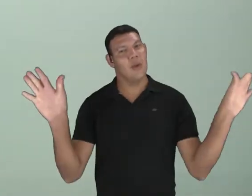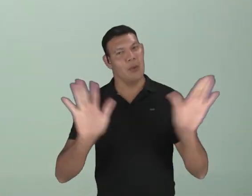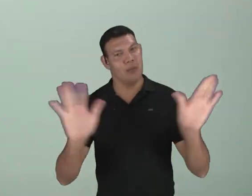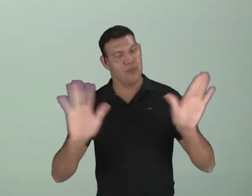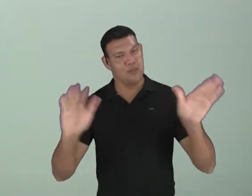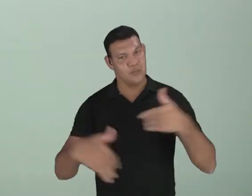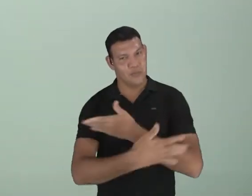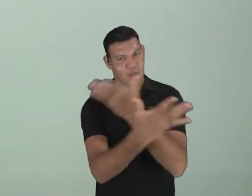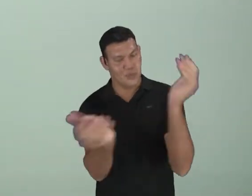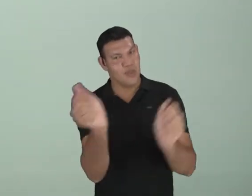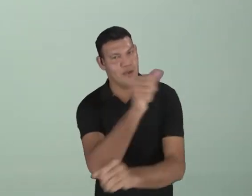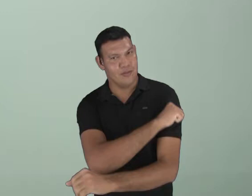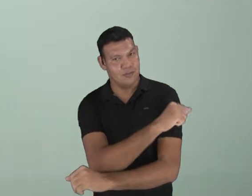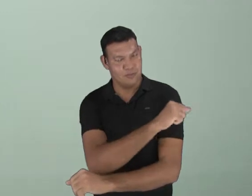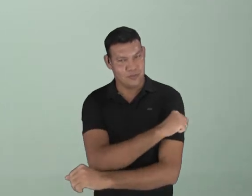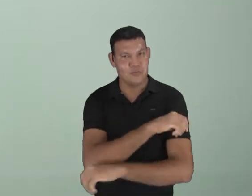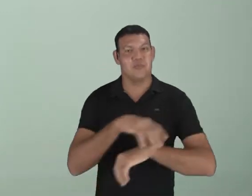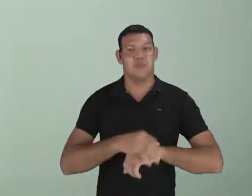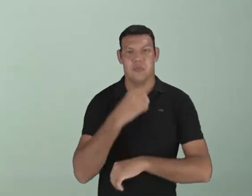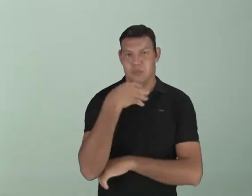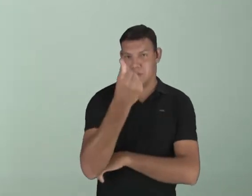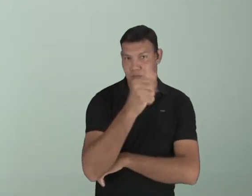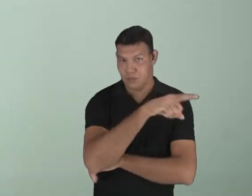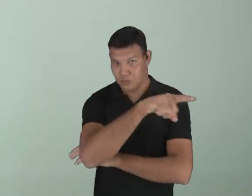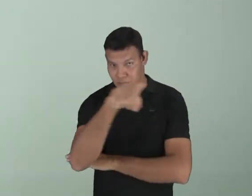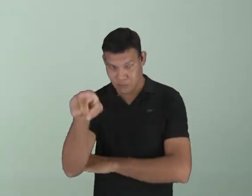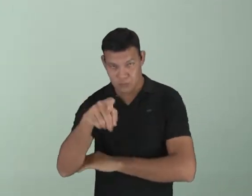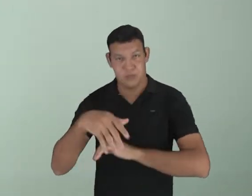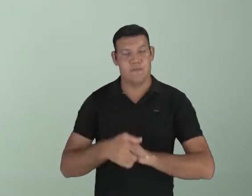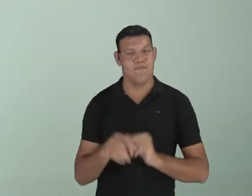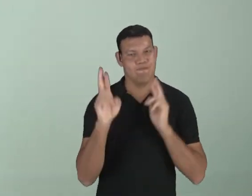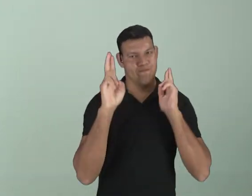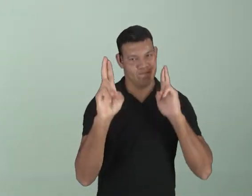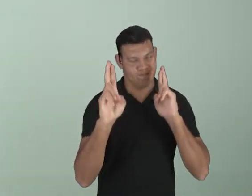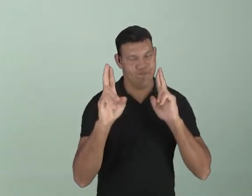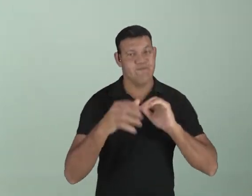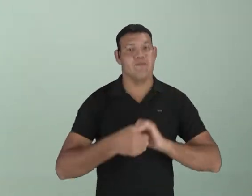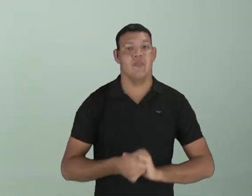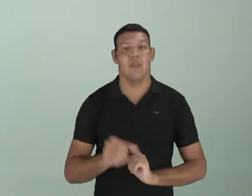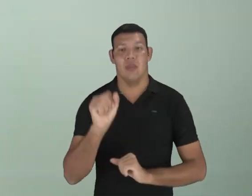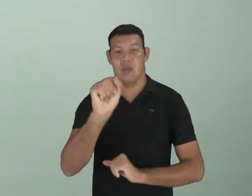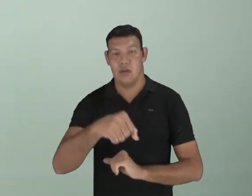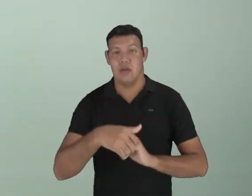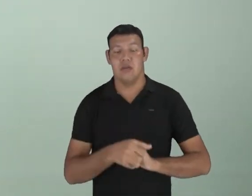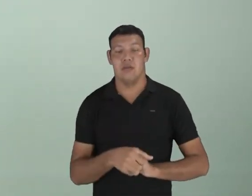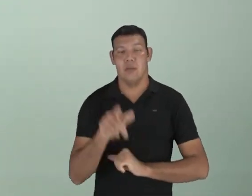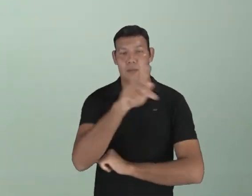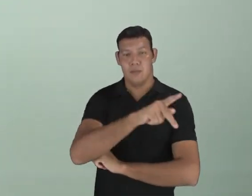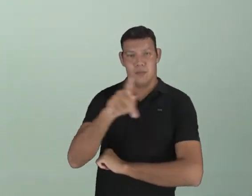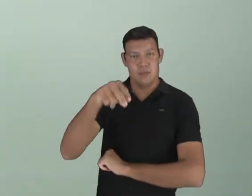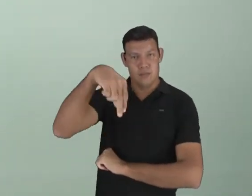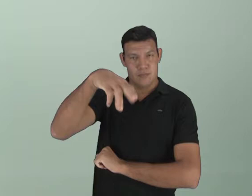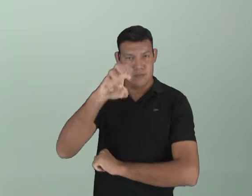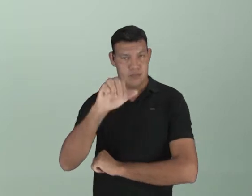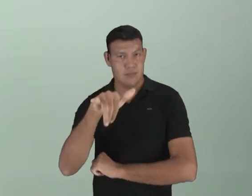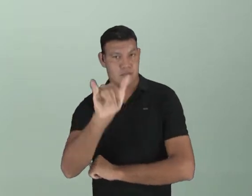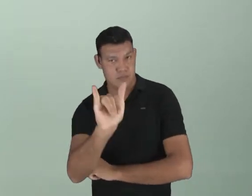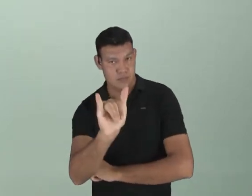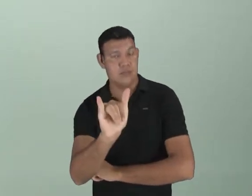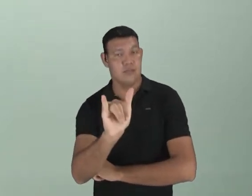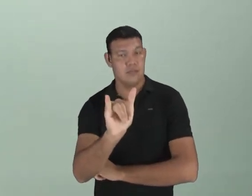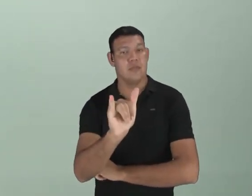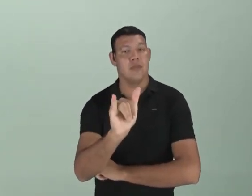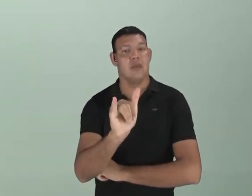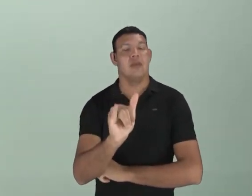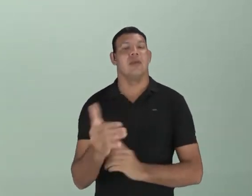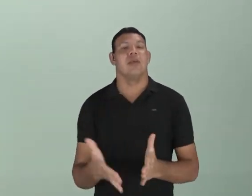Olá a todos os alunos e alunas, tudo bem com vocês? Eu espero que sim. Eu sou o professor Ney Araújo, professor da Rede Pública